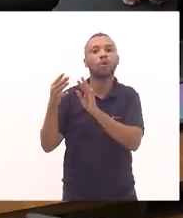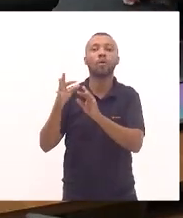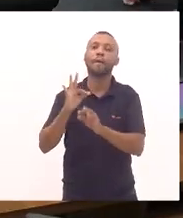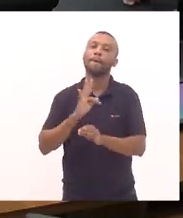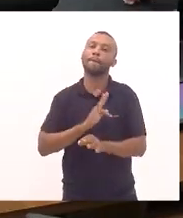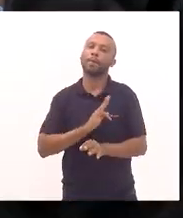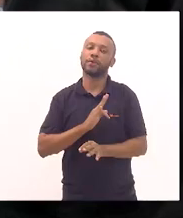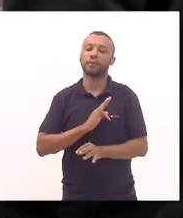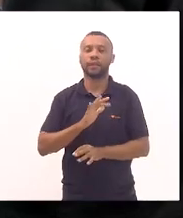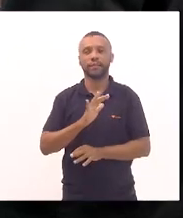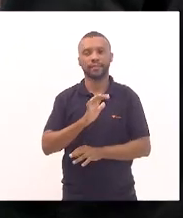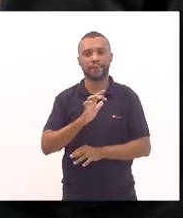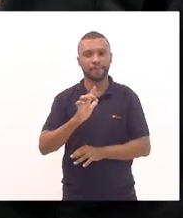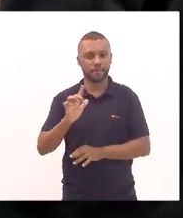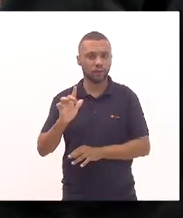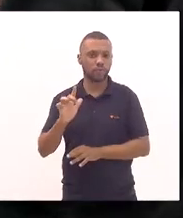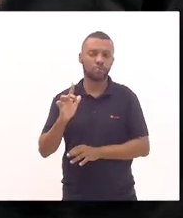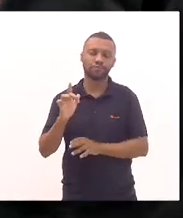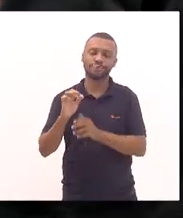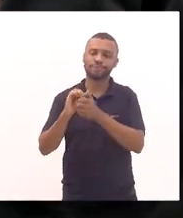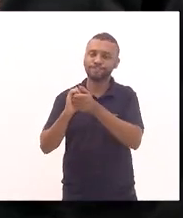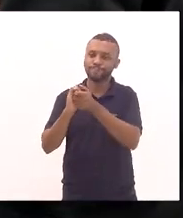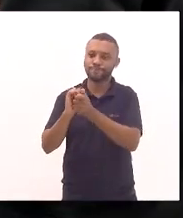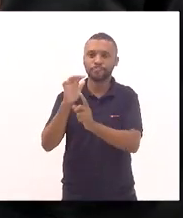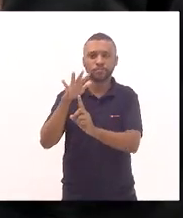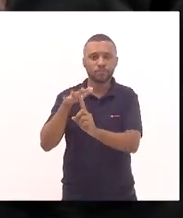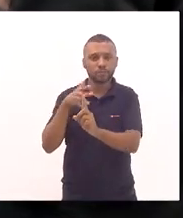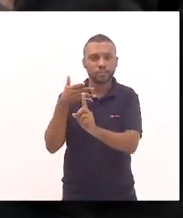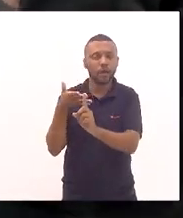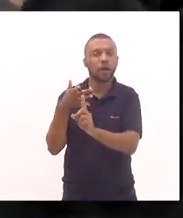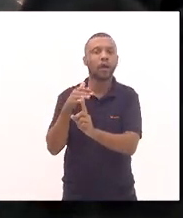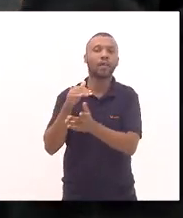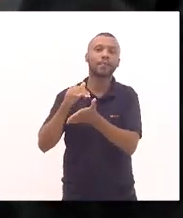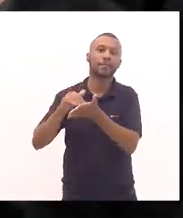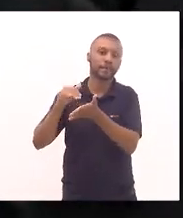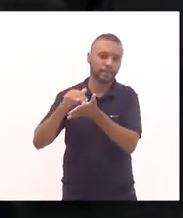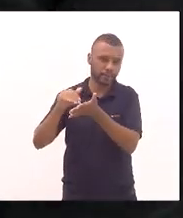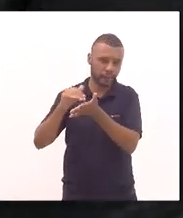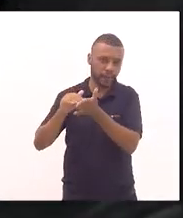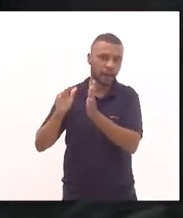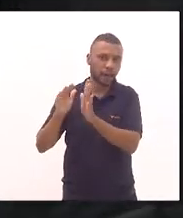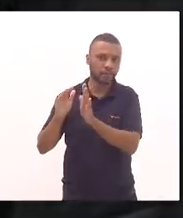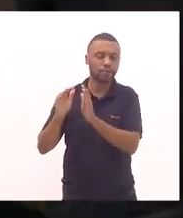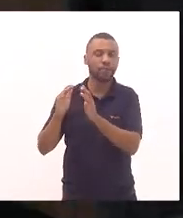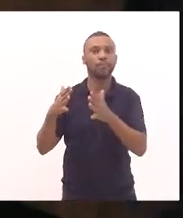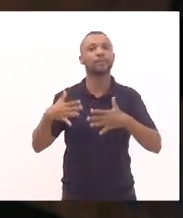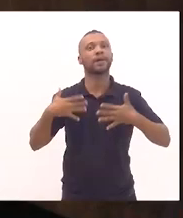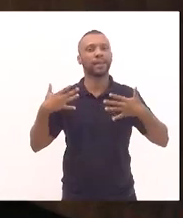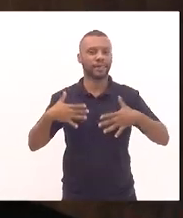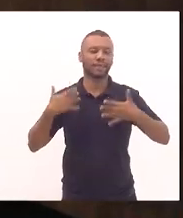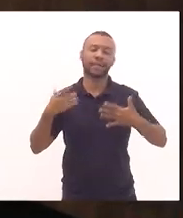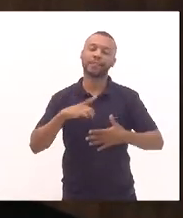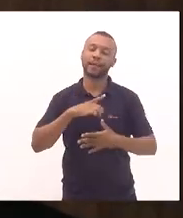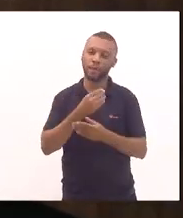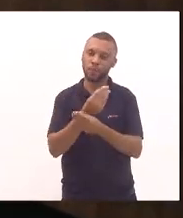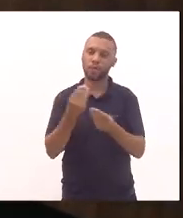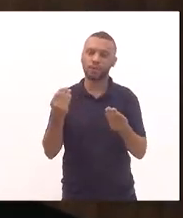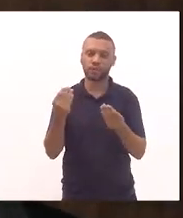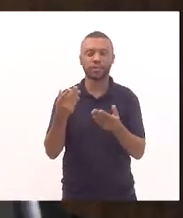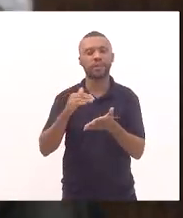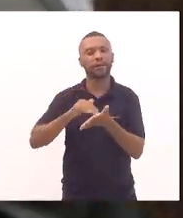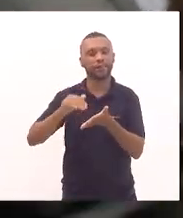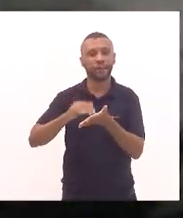policiais civis, fazer uma saudação especial ao nosso secretário. Eu falo com muita alegria, nosso secretário